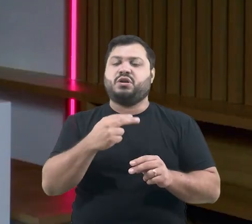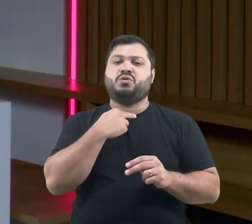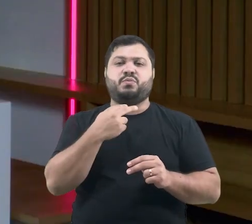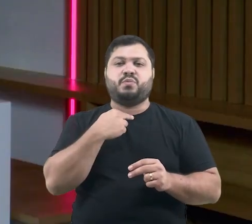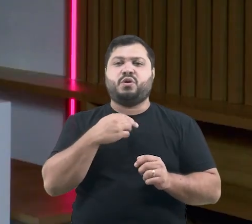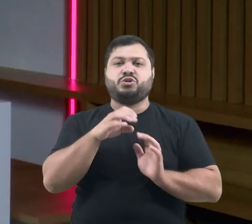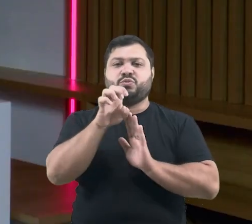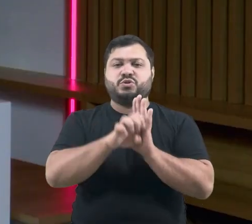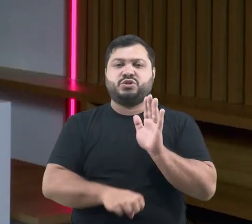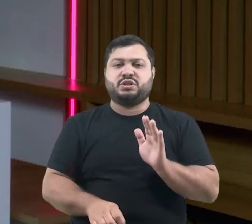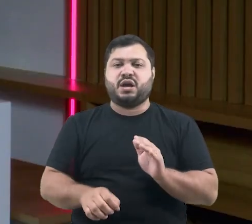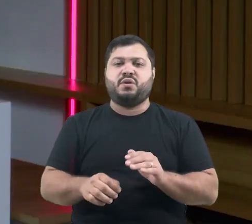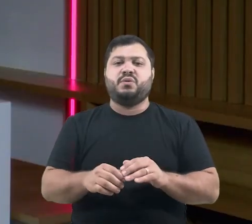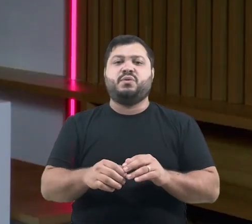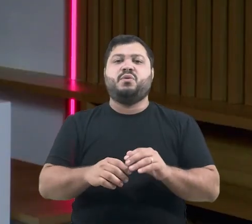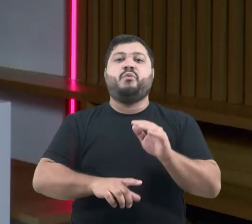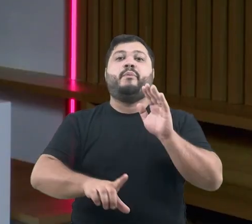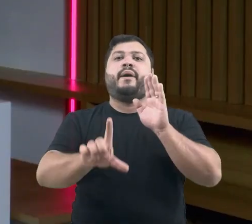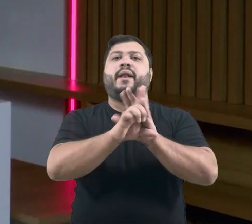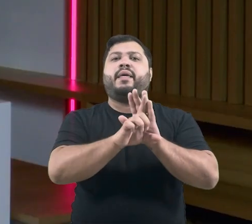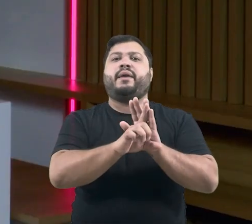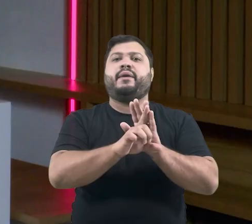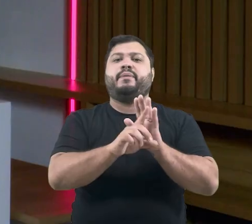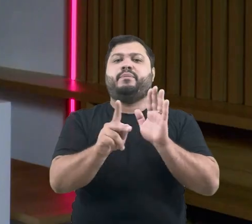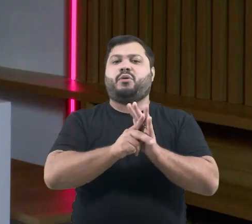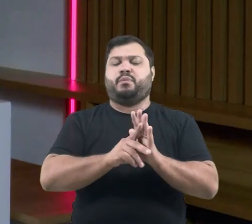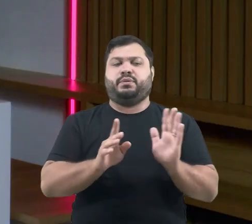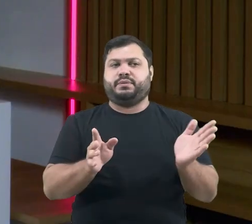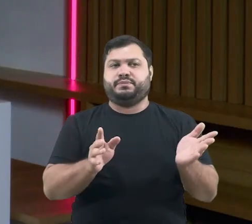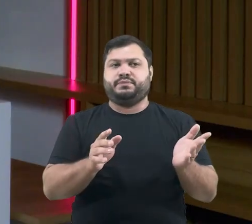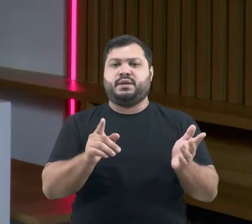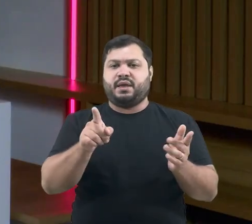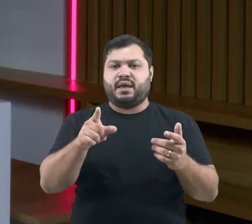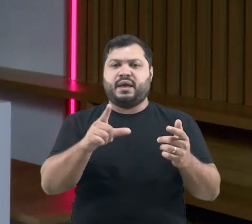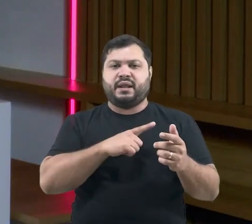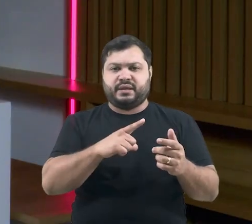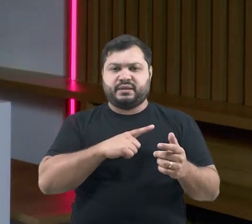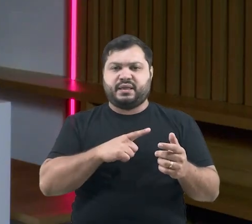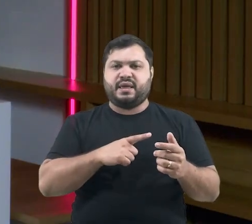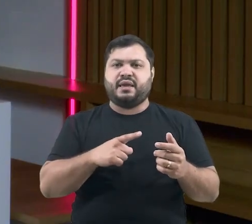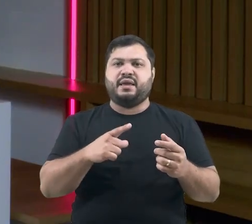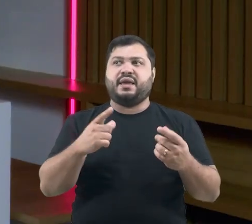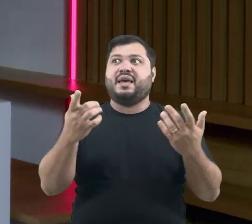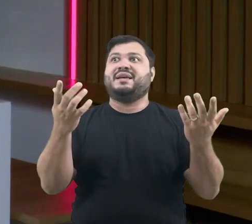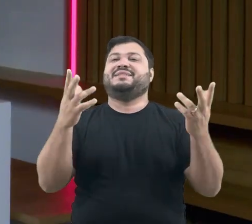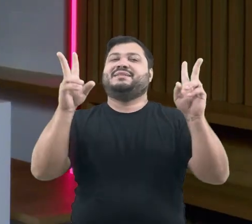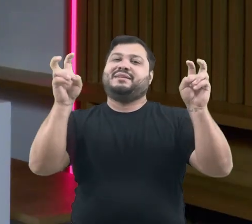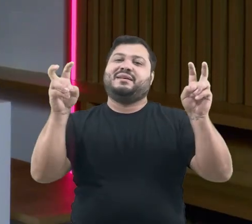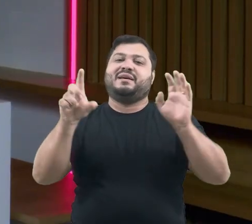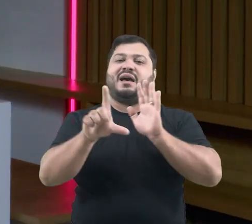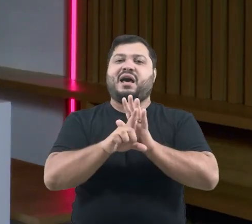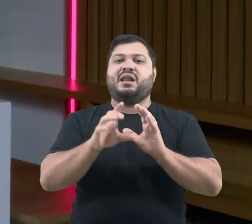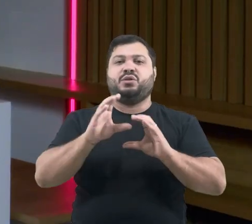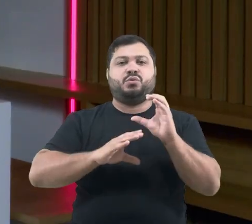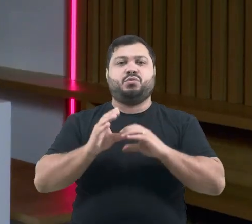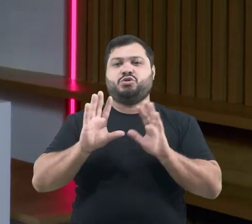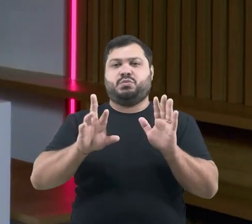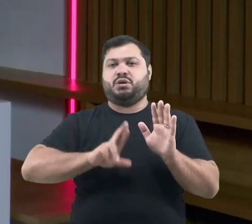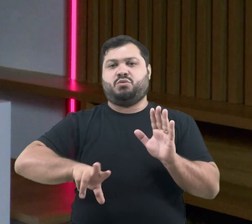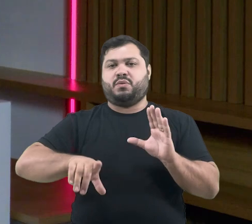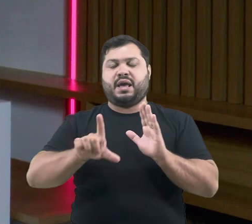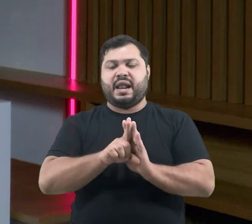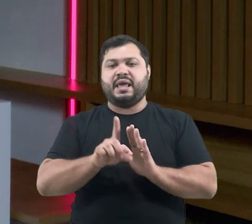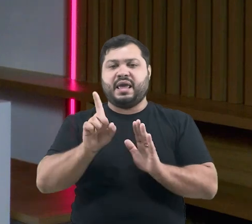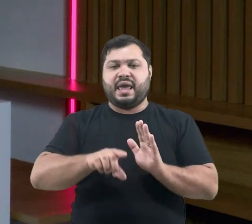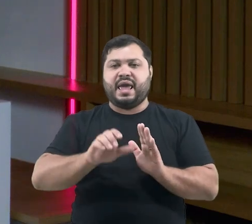Não pode o edital ser considerado uma lei propriamente dita. Ela tem essa fábula de a lei do concurso, mas não é propriamente